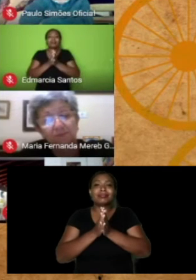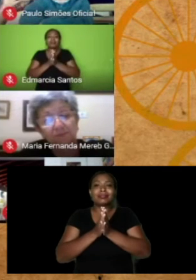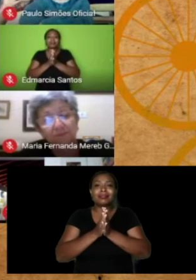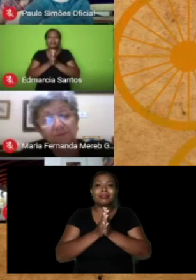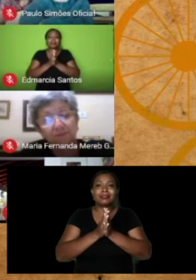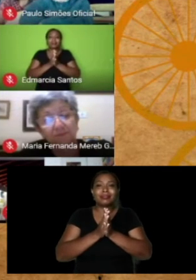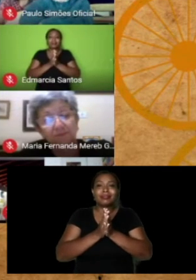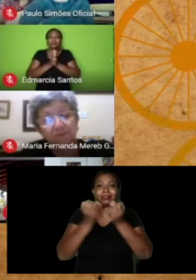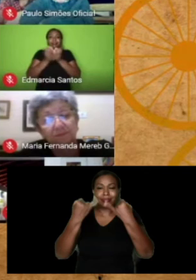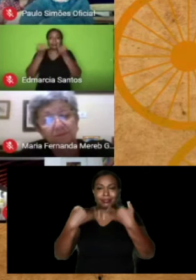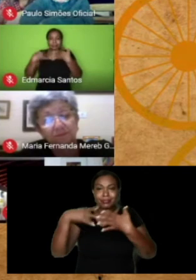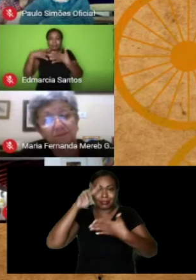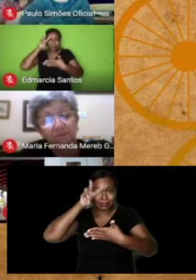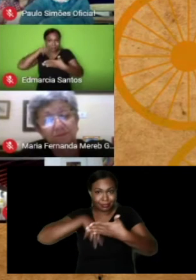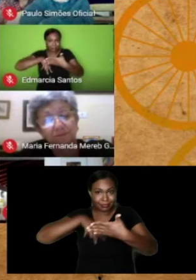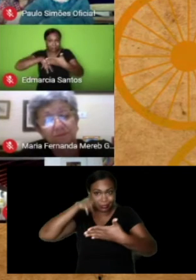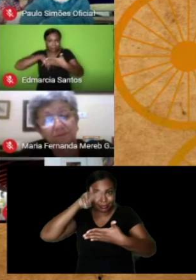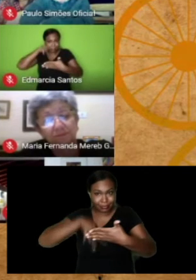a leitura.